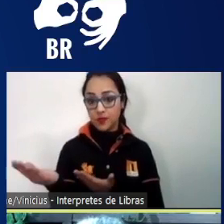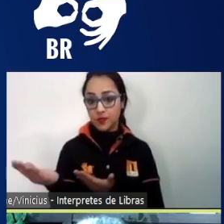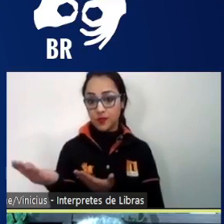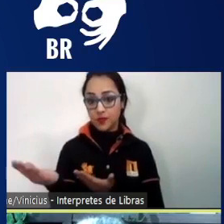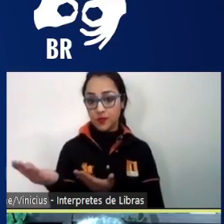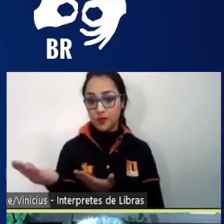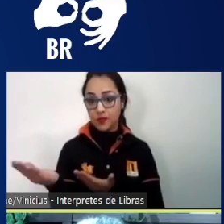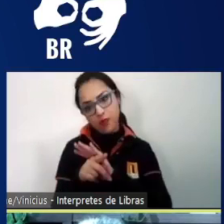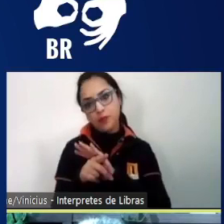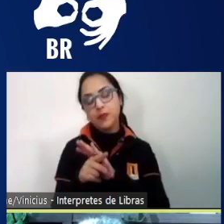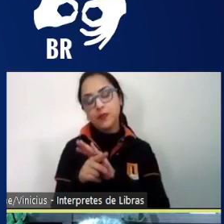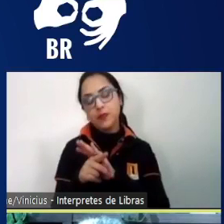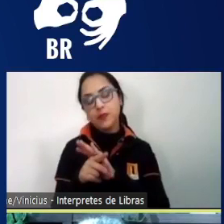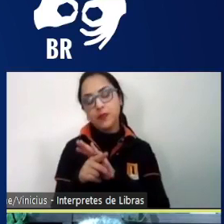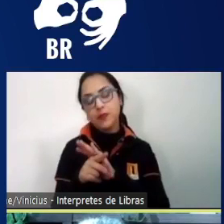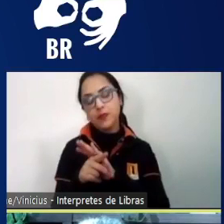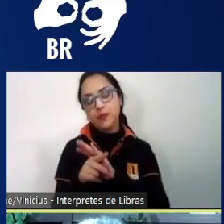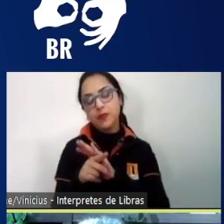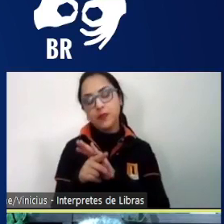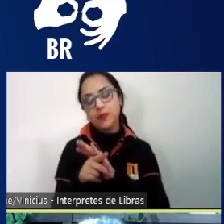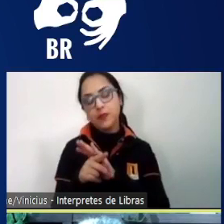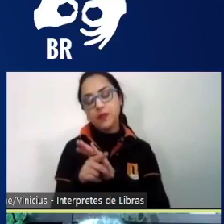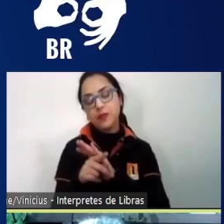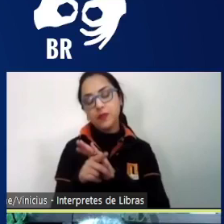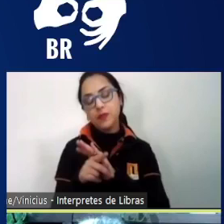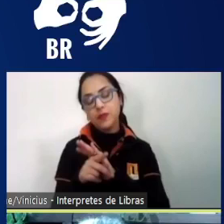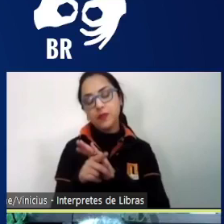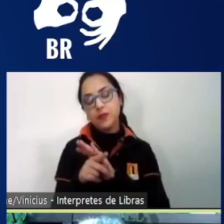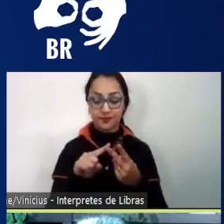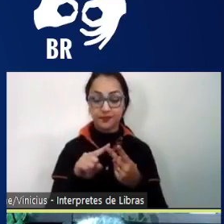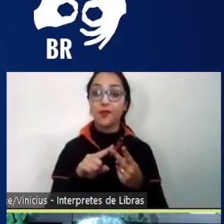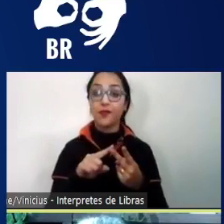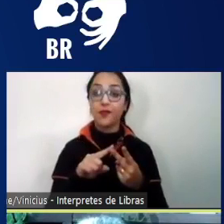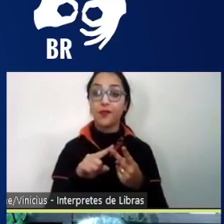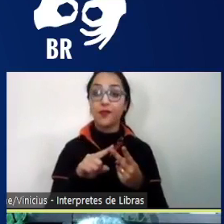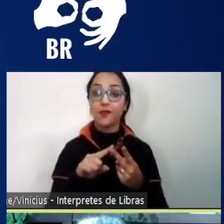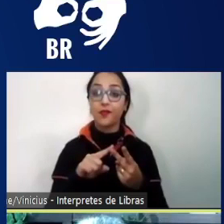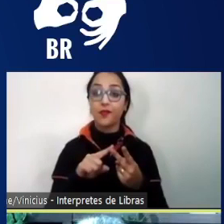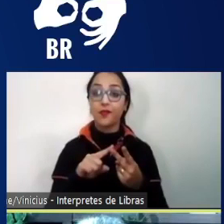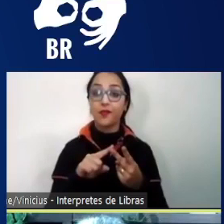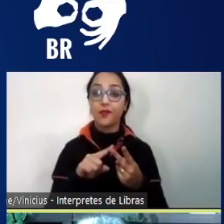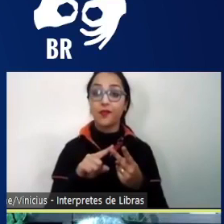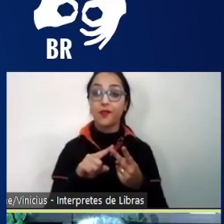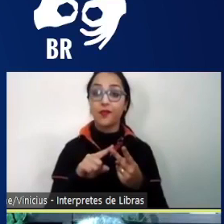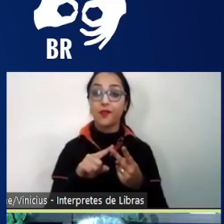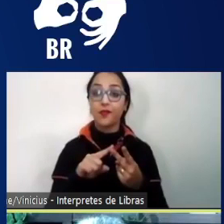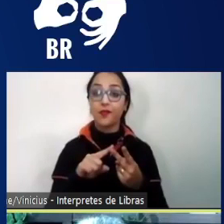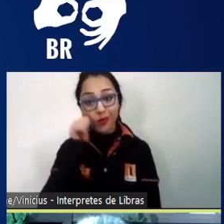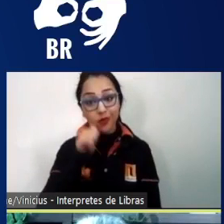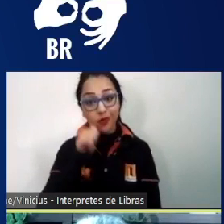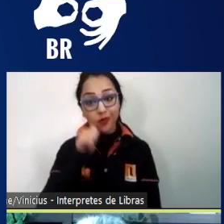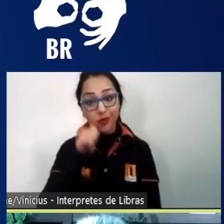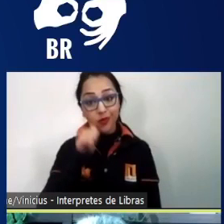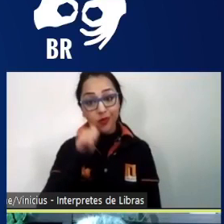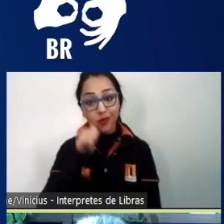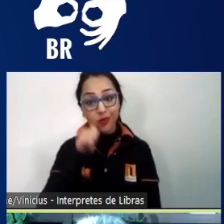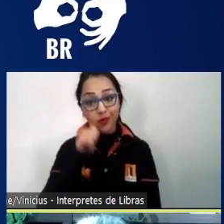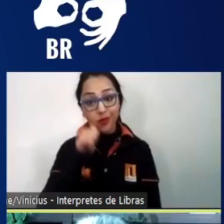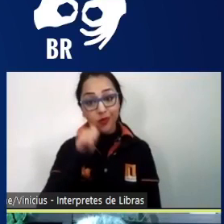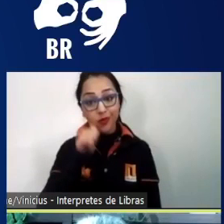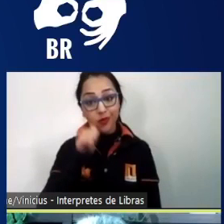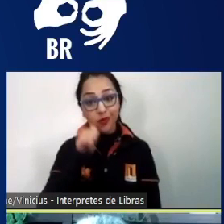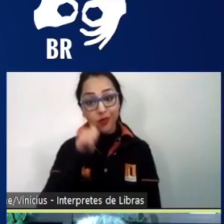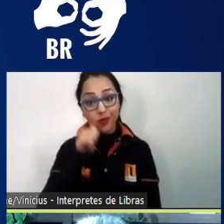aprendizagem, podemos colocar a própria mulher, ainda precisamos comprovar que podemos,